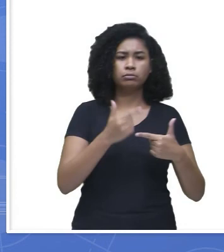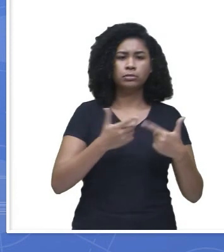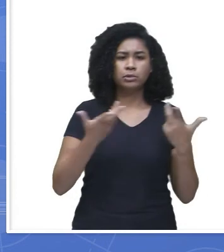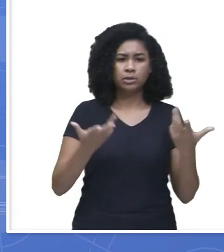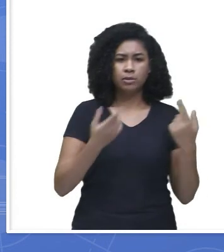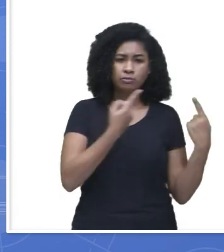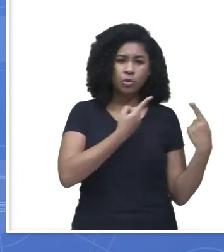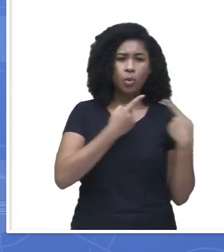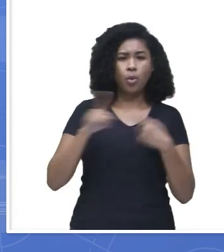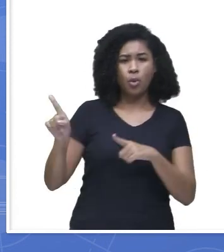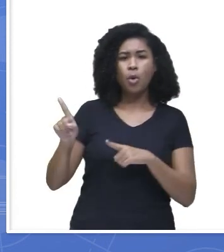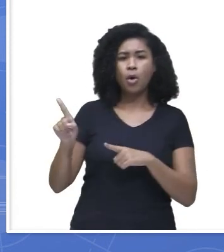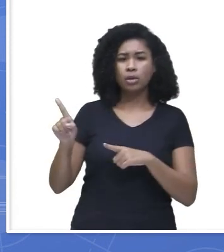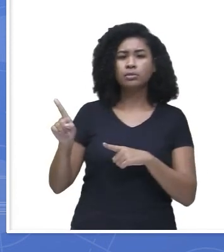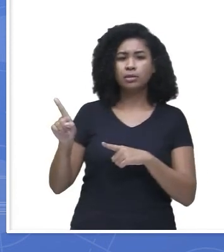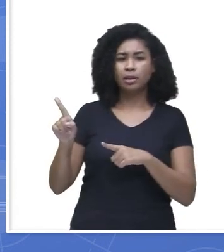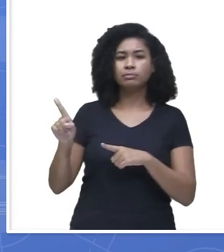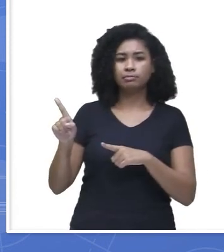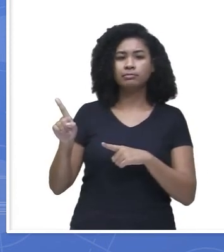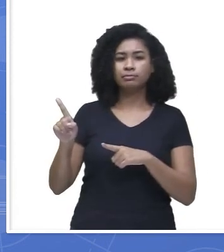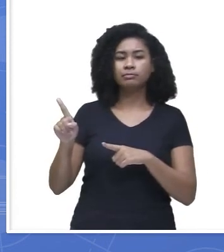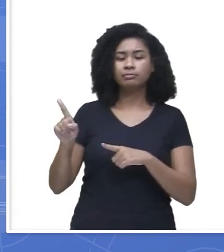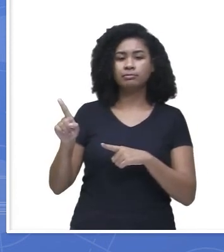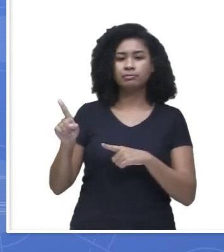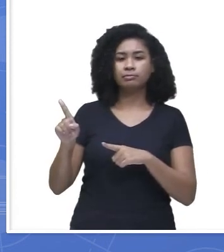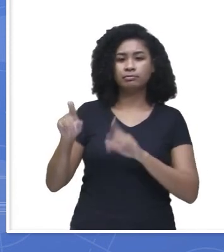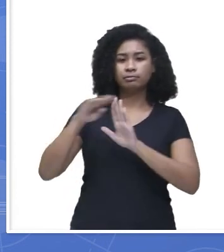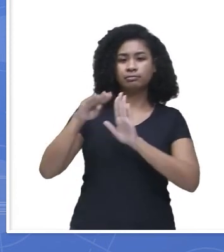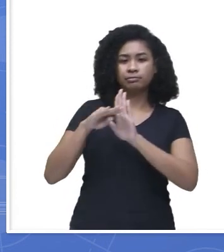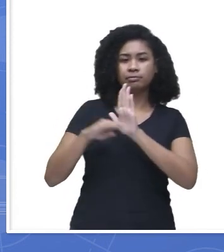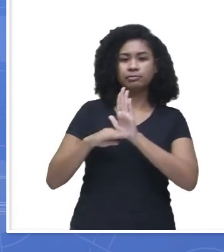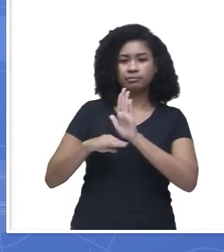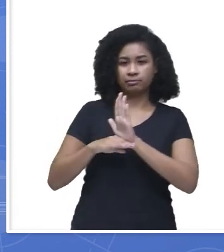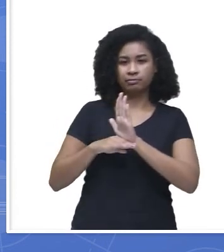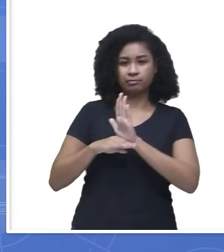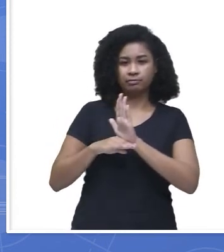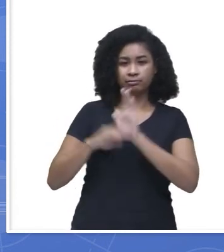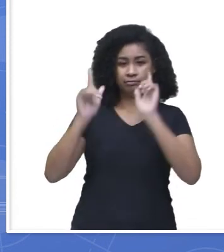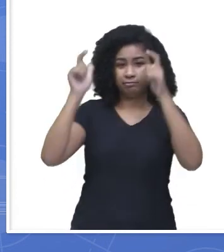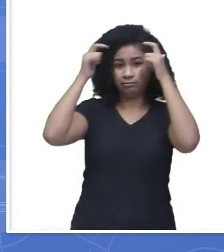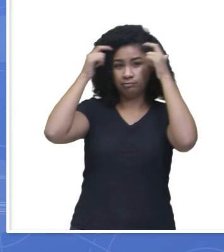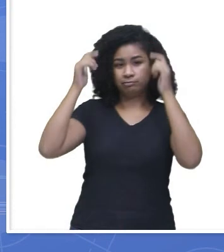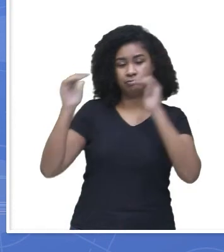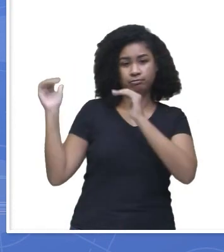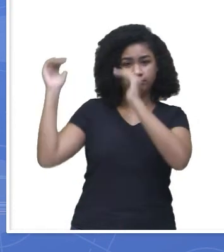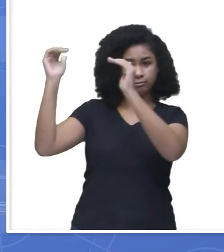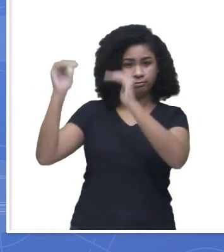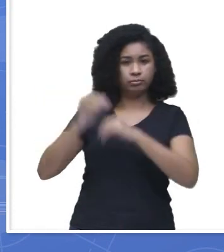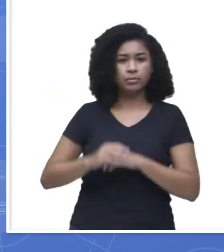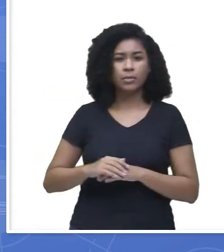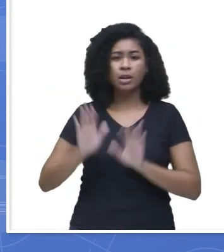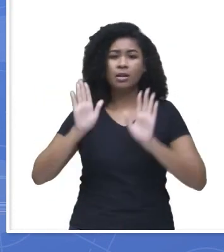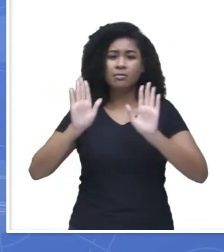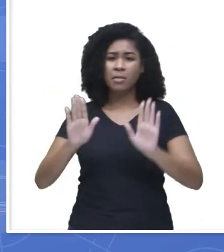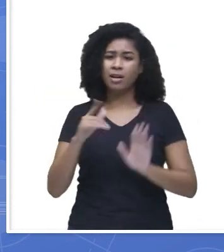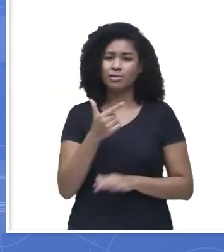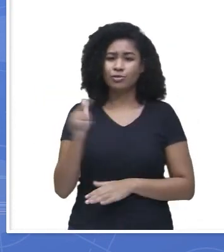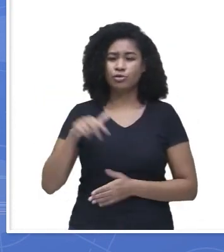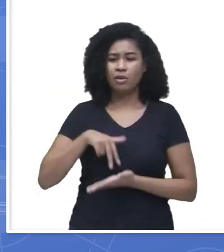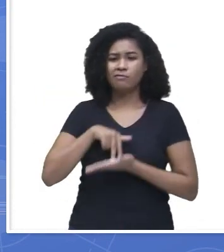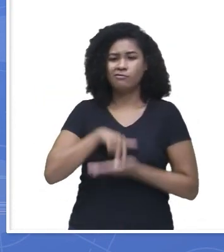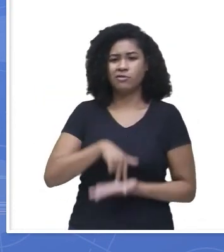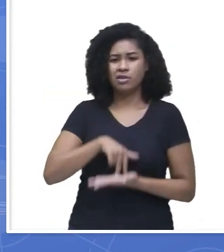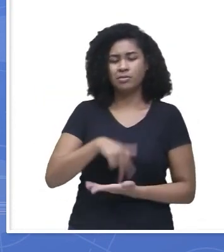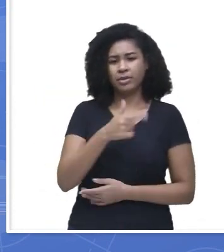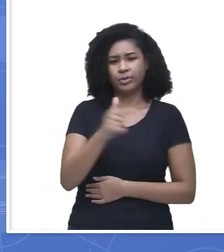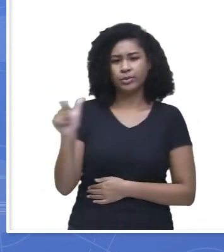rede. Eles realmente se oposicionaram ao regime monárquico, porém, gente, eles não tinham essa rede sólida. E vocês sabem